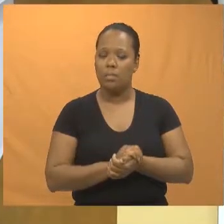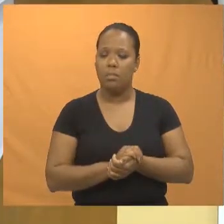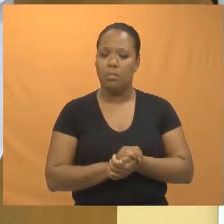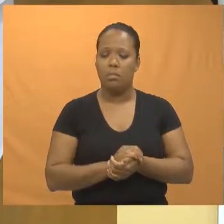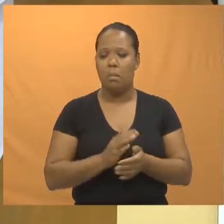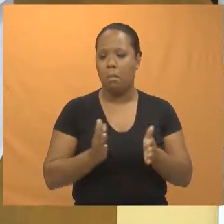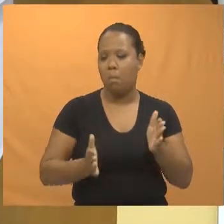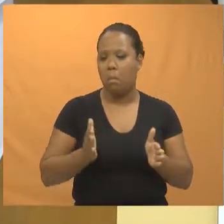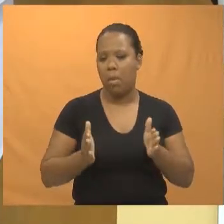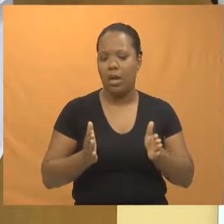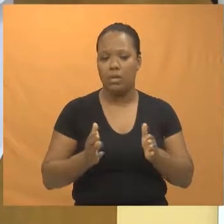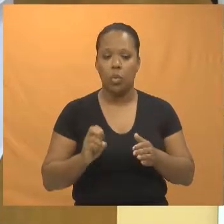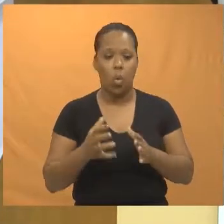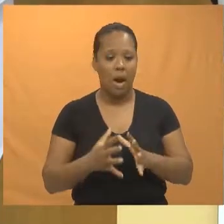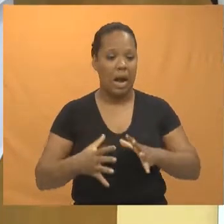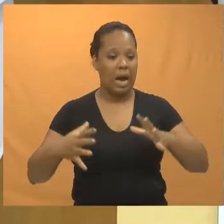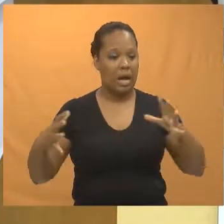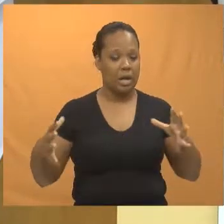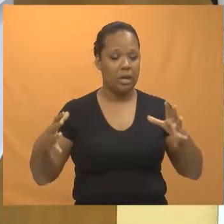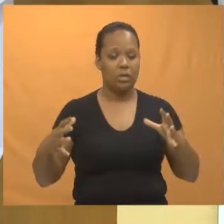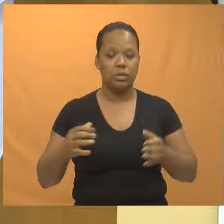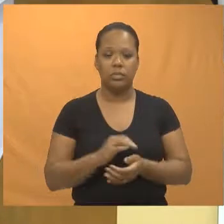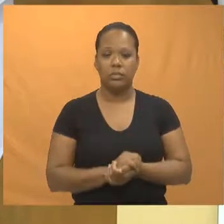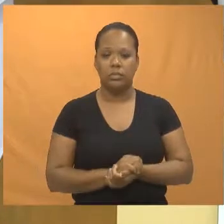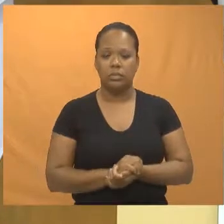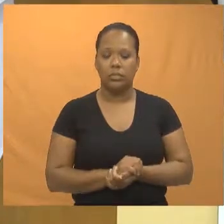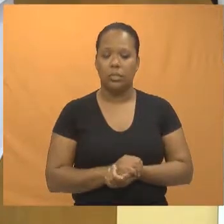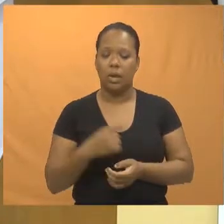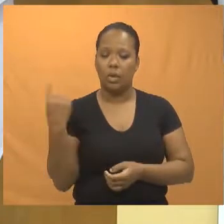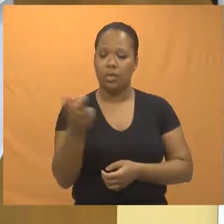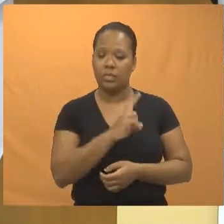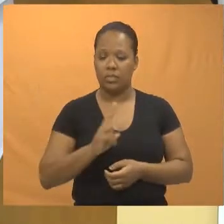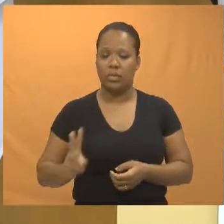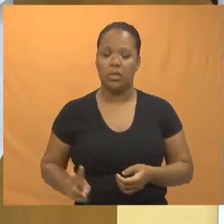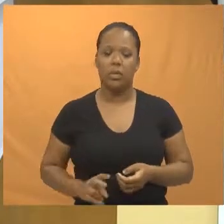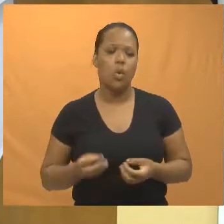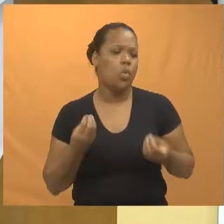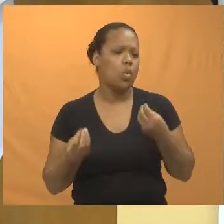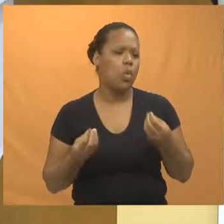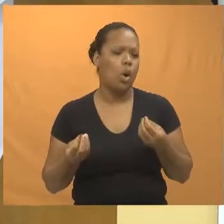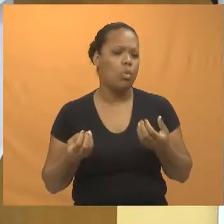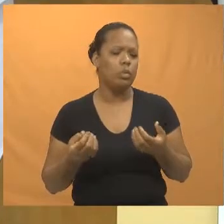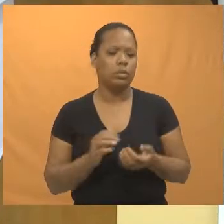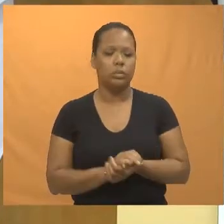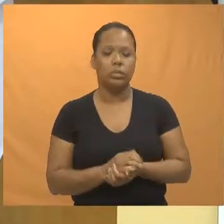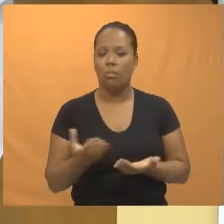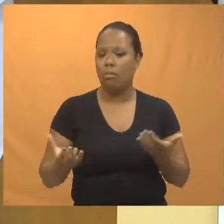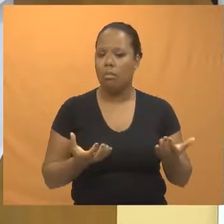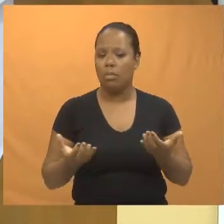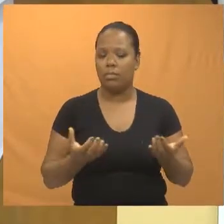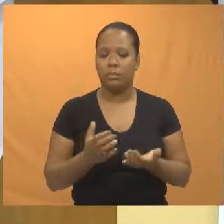surgiu muitas dúvidas aqui numa reunião com nós vereadores. Um dia. Mas como funciona esse trâmite? Ele só